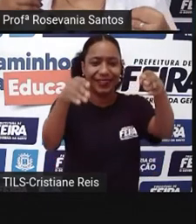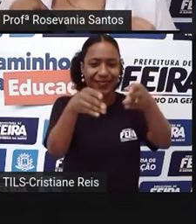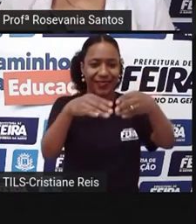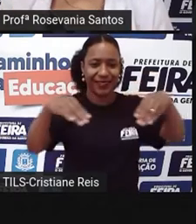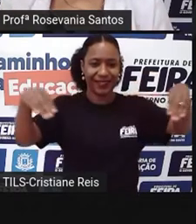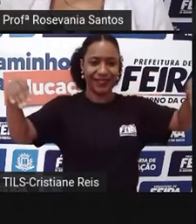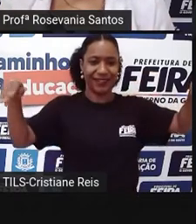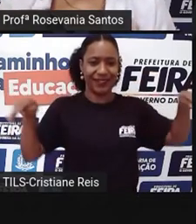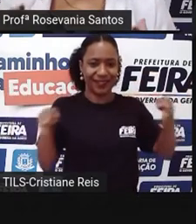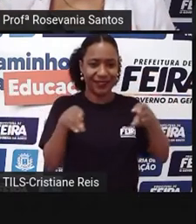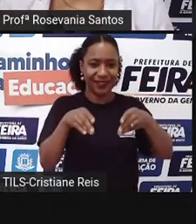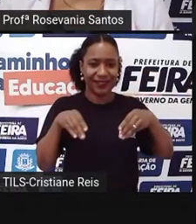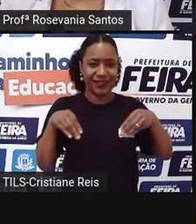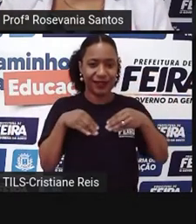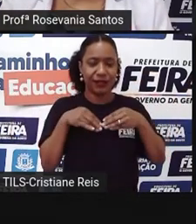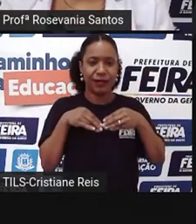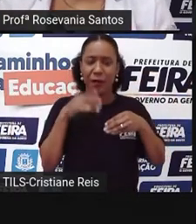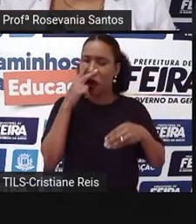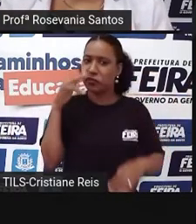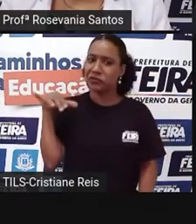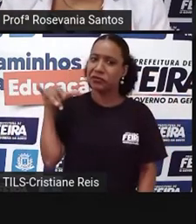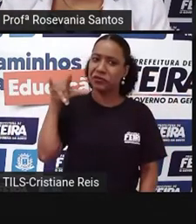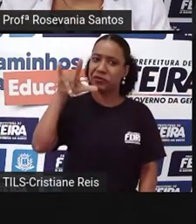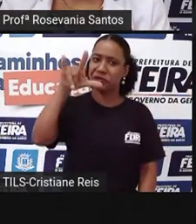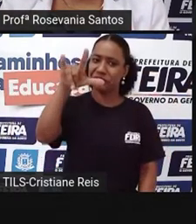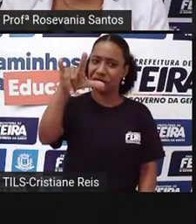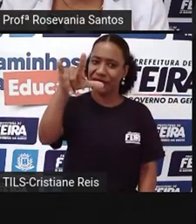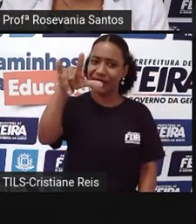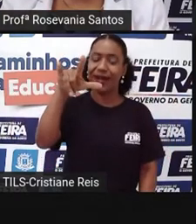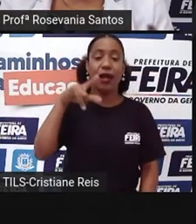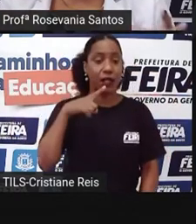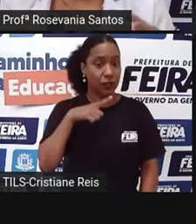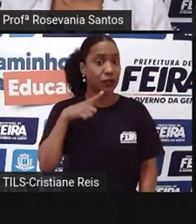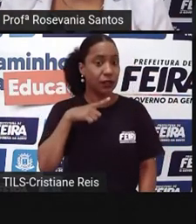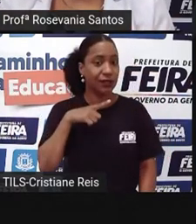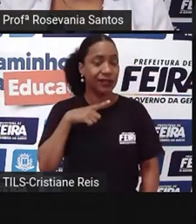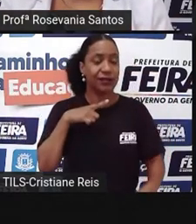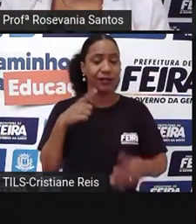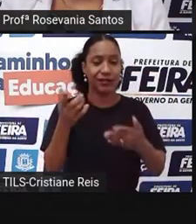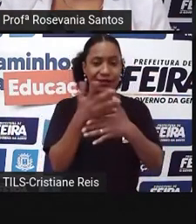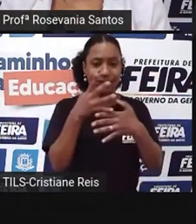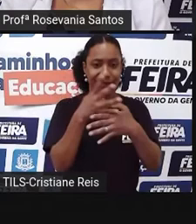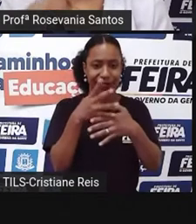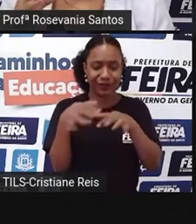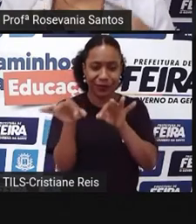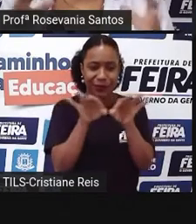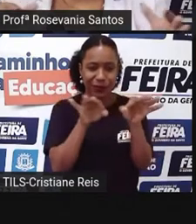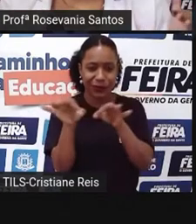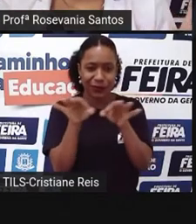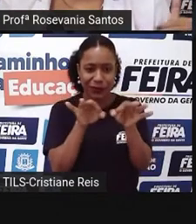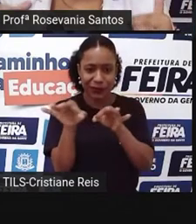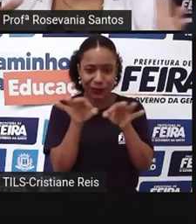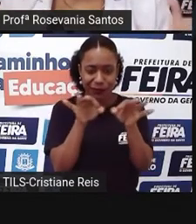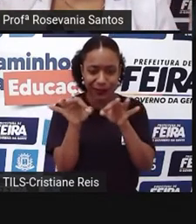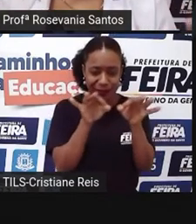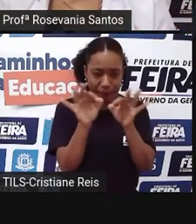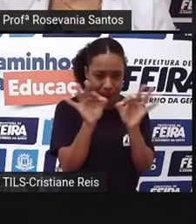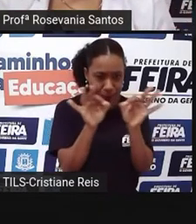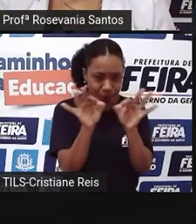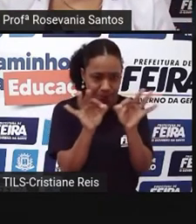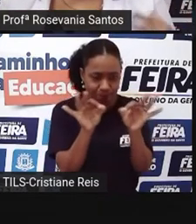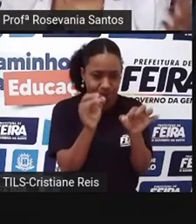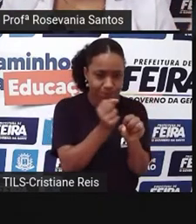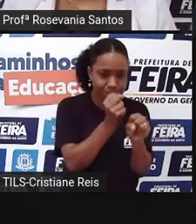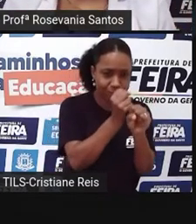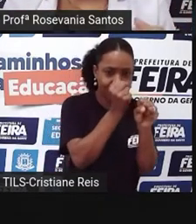cidade, e foi uma cidade planejada. Tudo é, bora dizer assim, a única cidade que a gente tem, né, que foi pensadinho, tudo direitinho